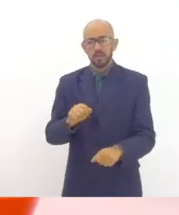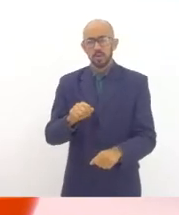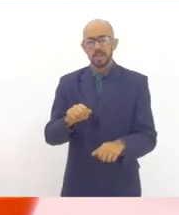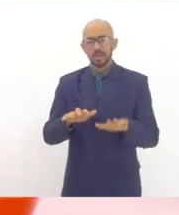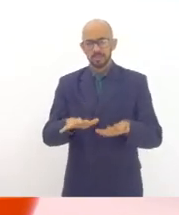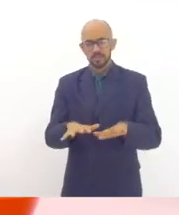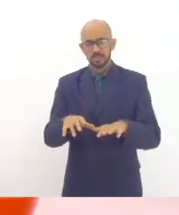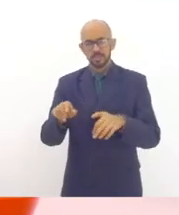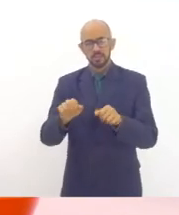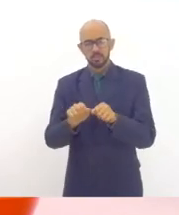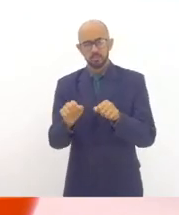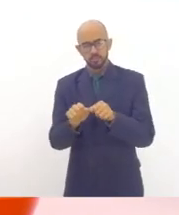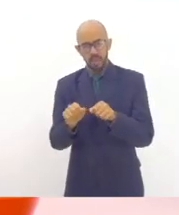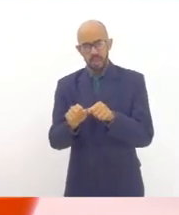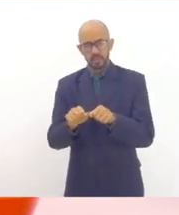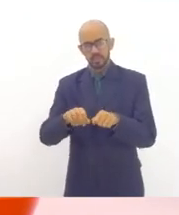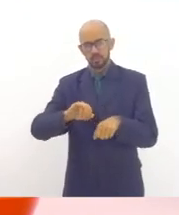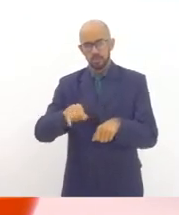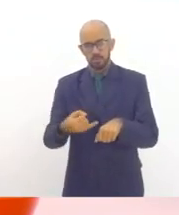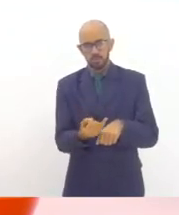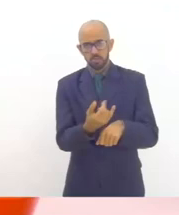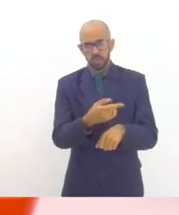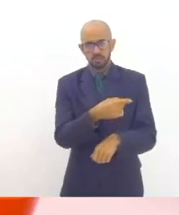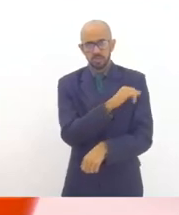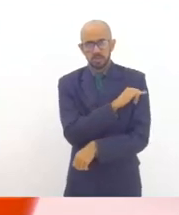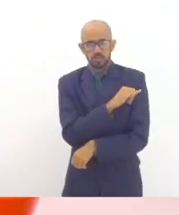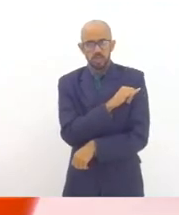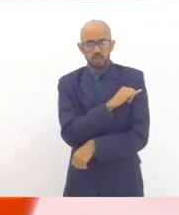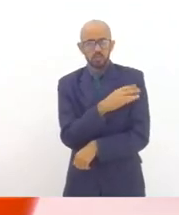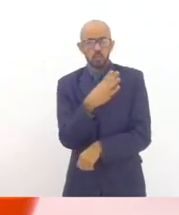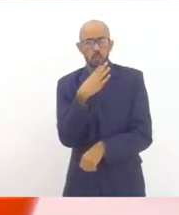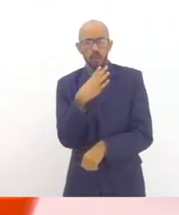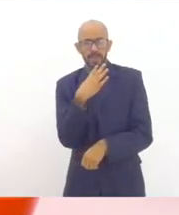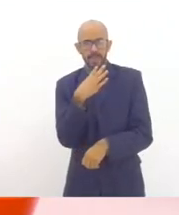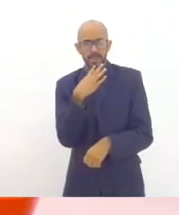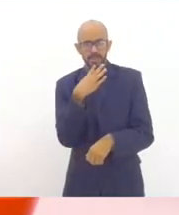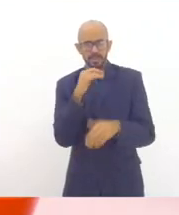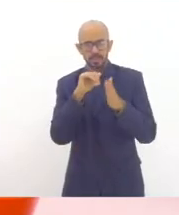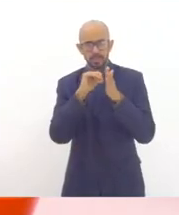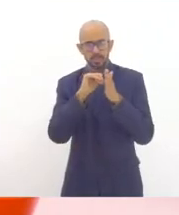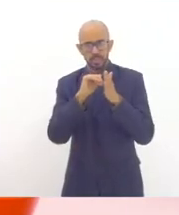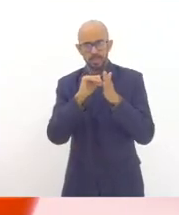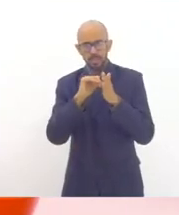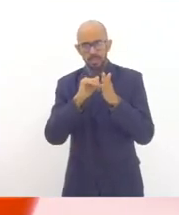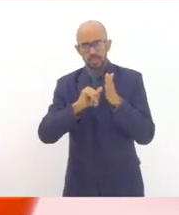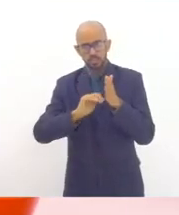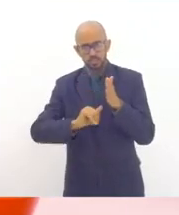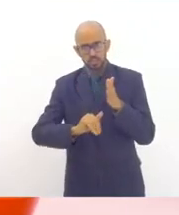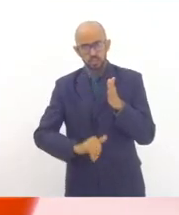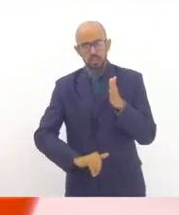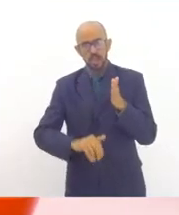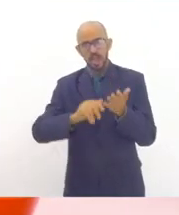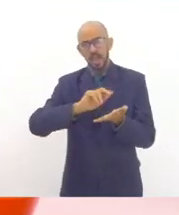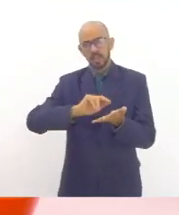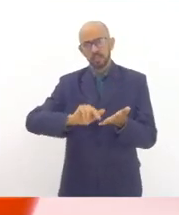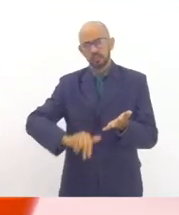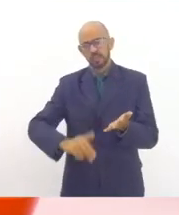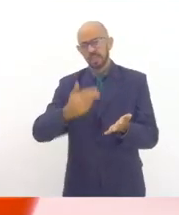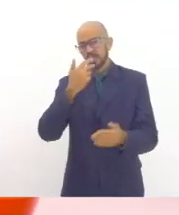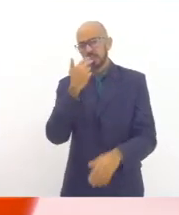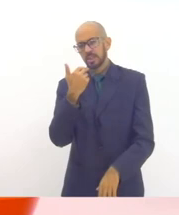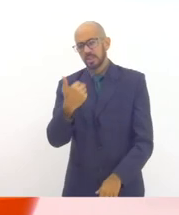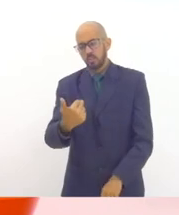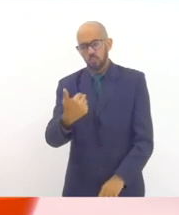se oportuniza a esses estudantes conhecer, desnaturalizar e compreender a diversidade linguística e